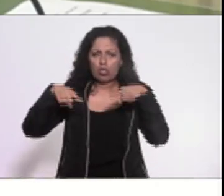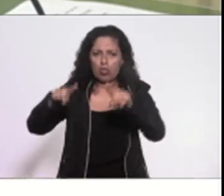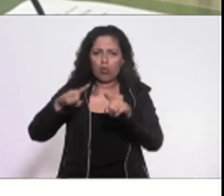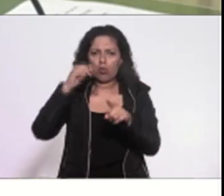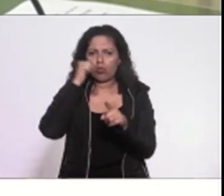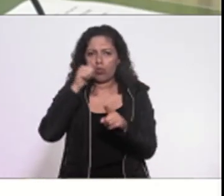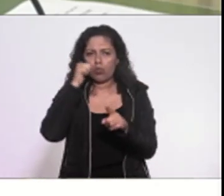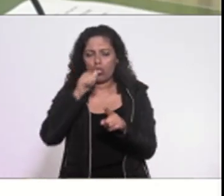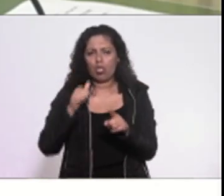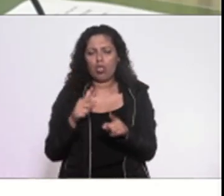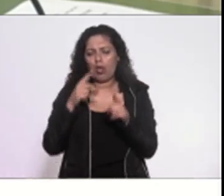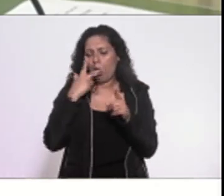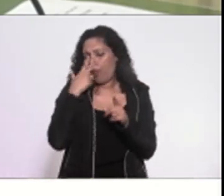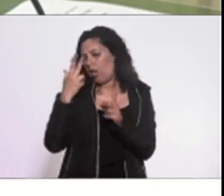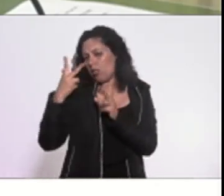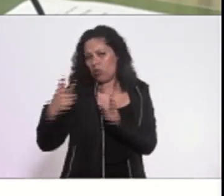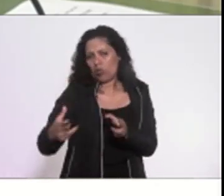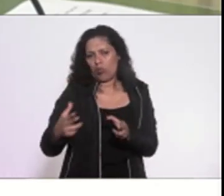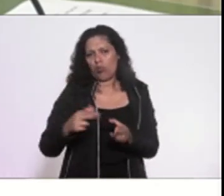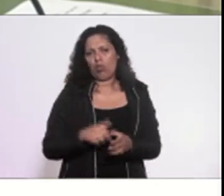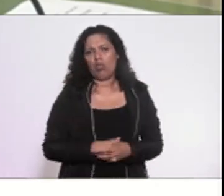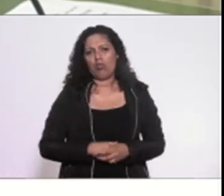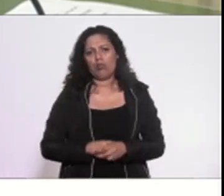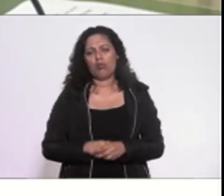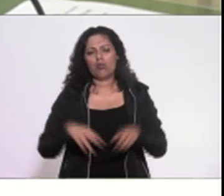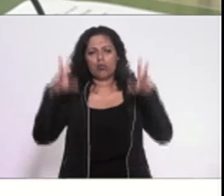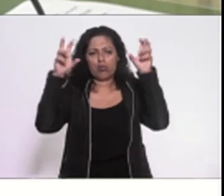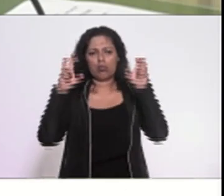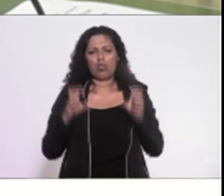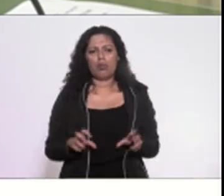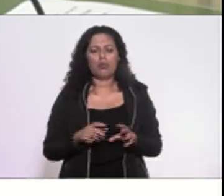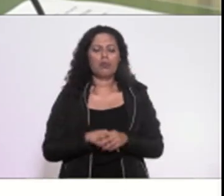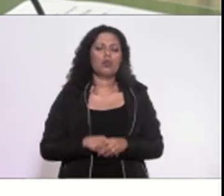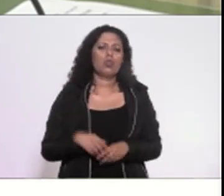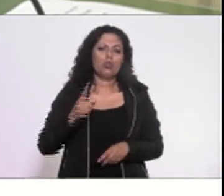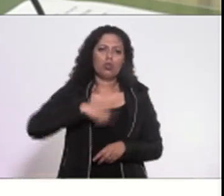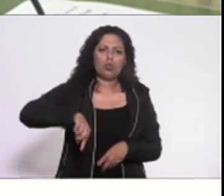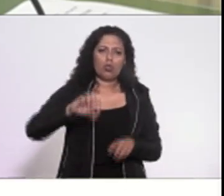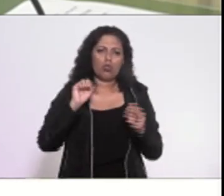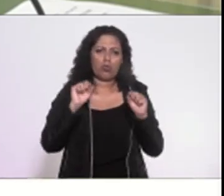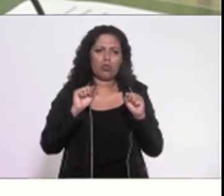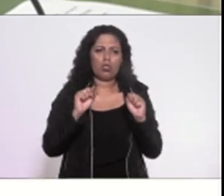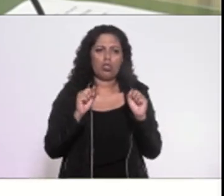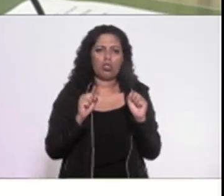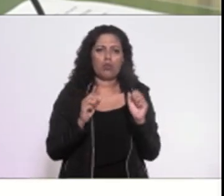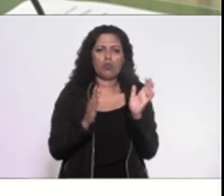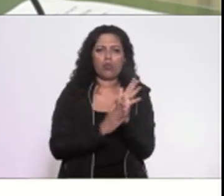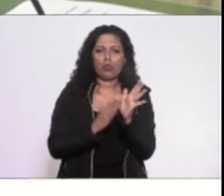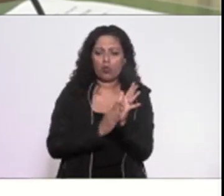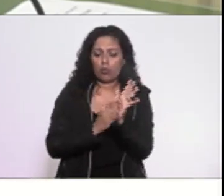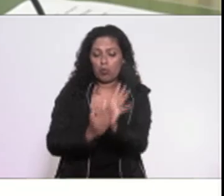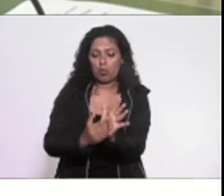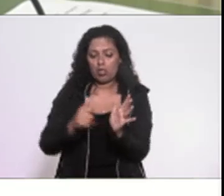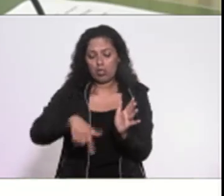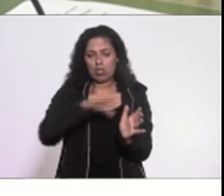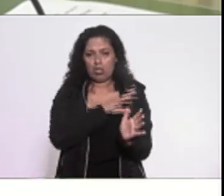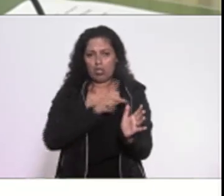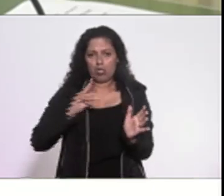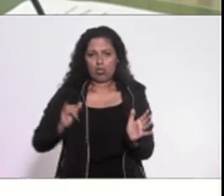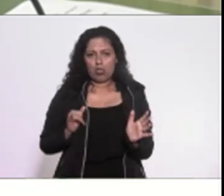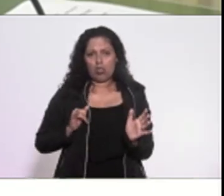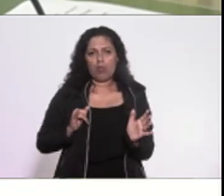que praticamente é a mesma temática. Então, a gente poderia propor aqui nessa CPI também